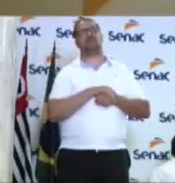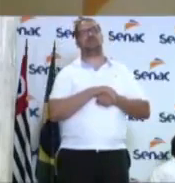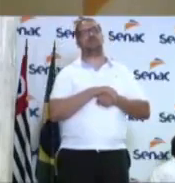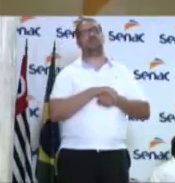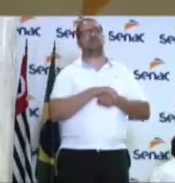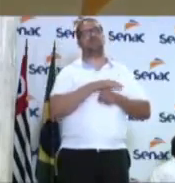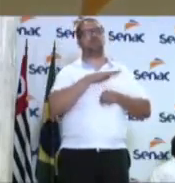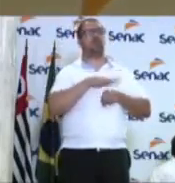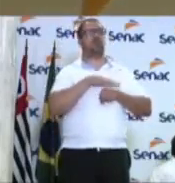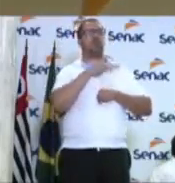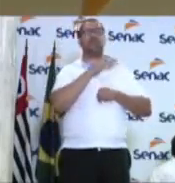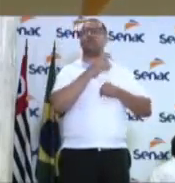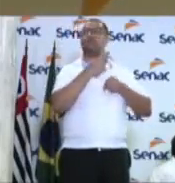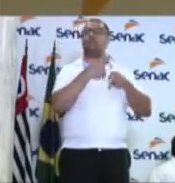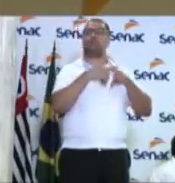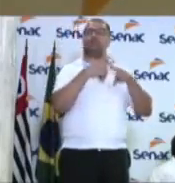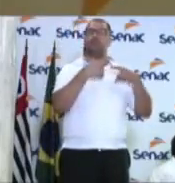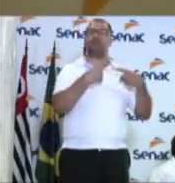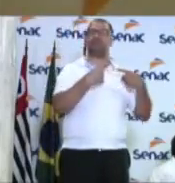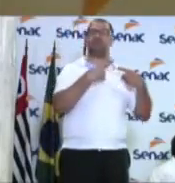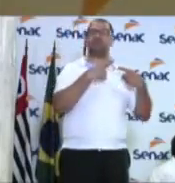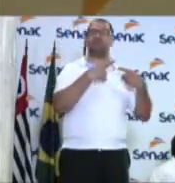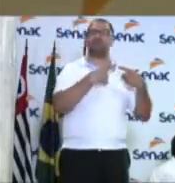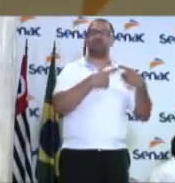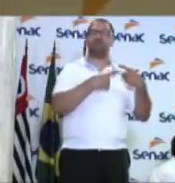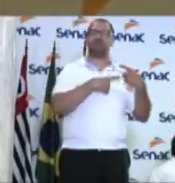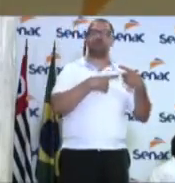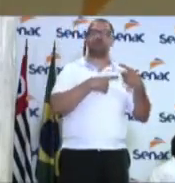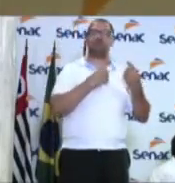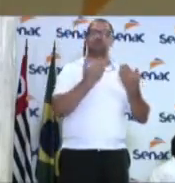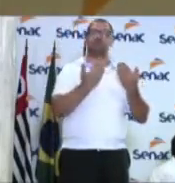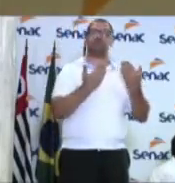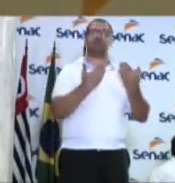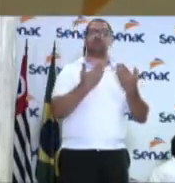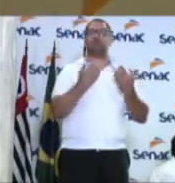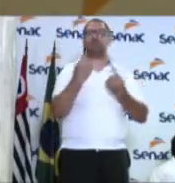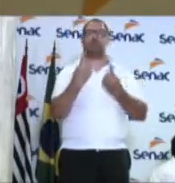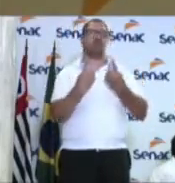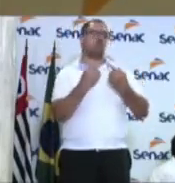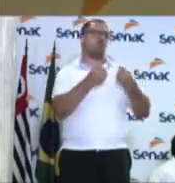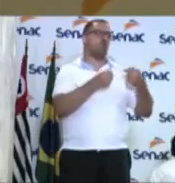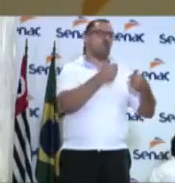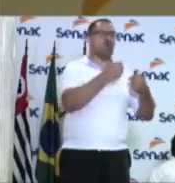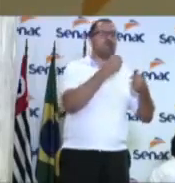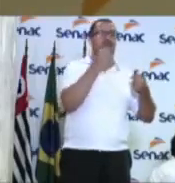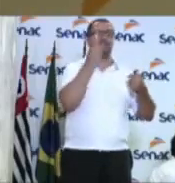da marca, mas justifica ele estar cada hora com um carro. Então, como ele é um cara que testa